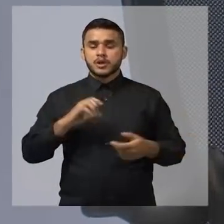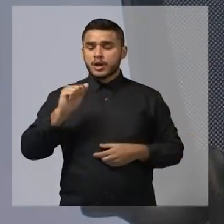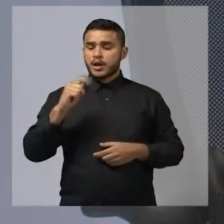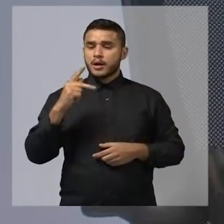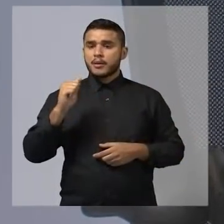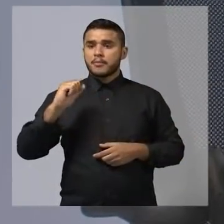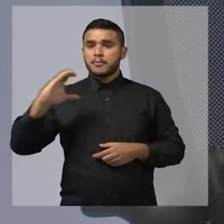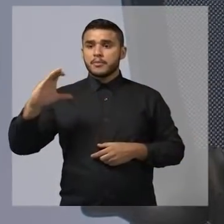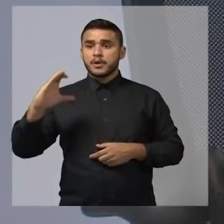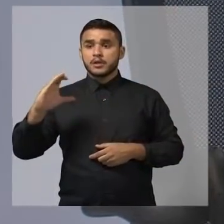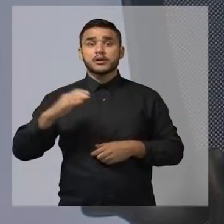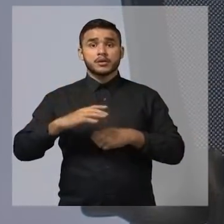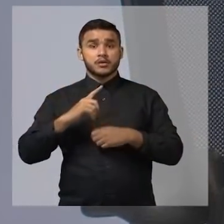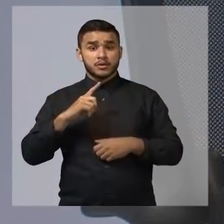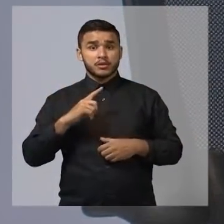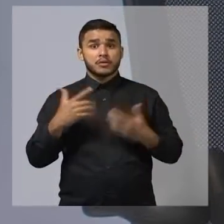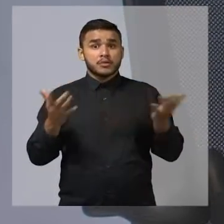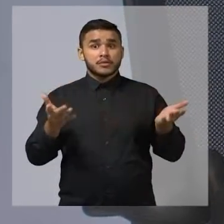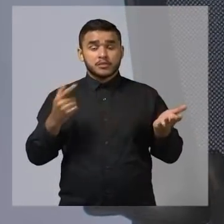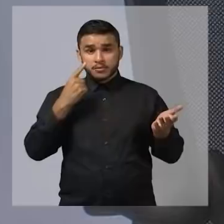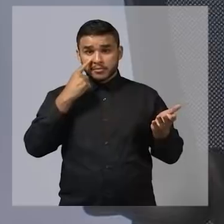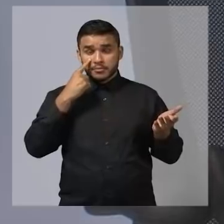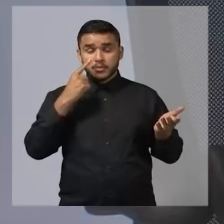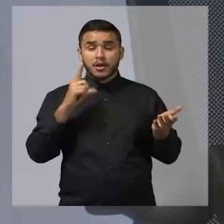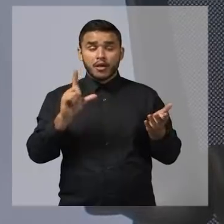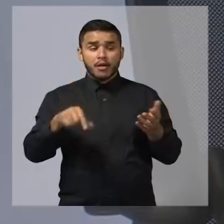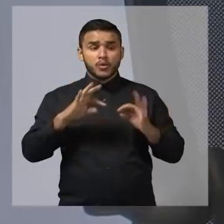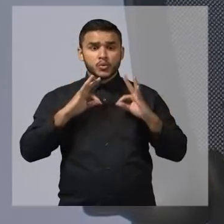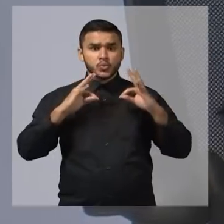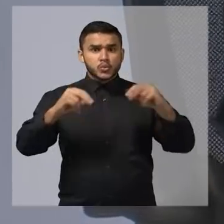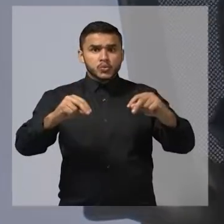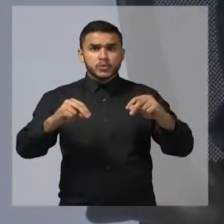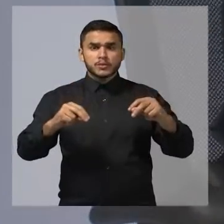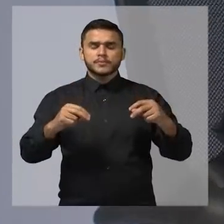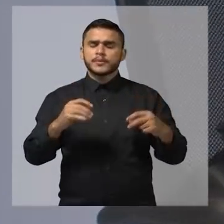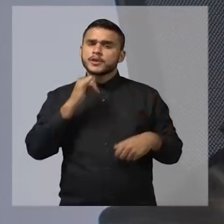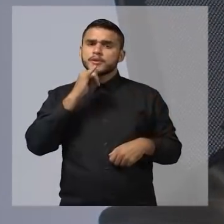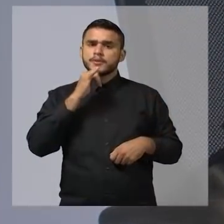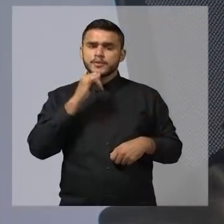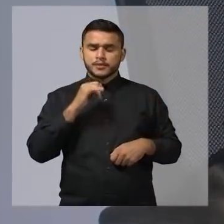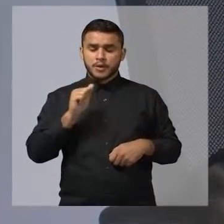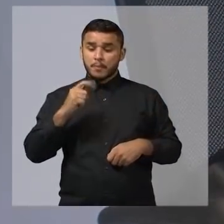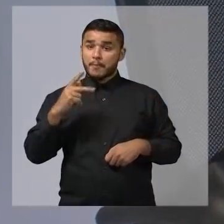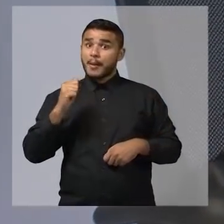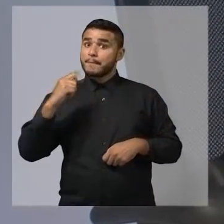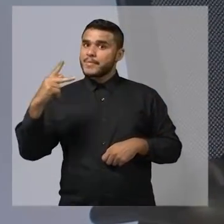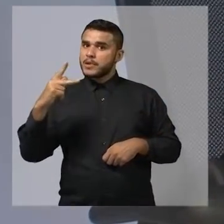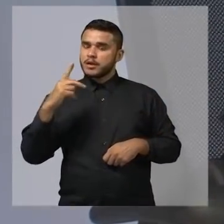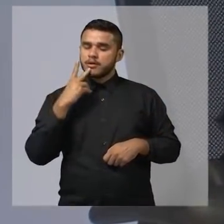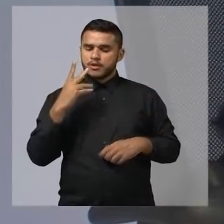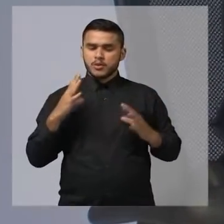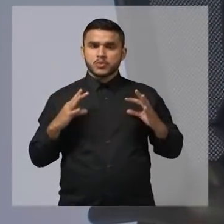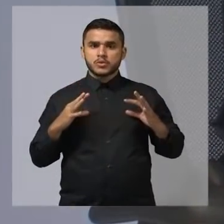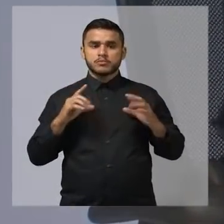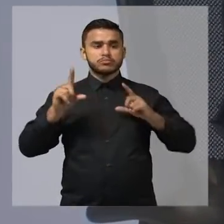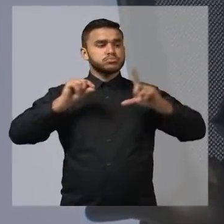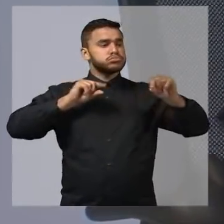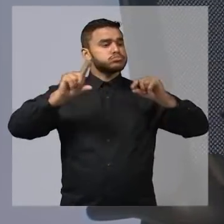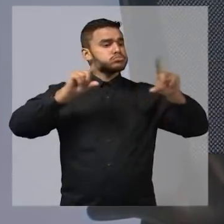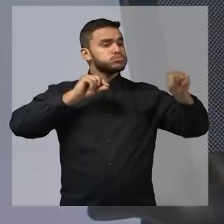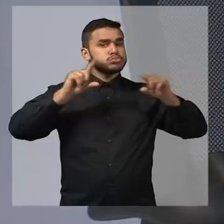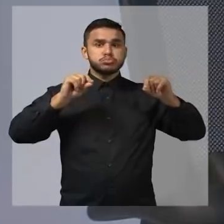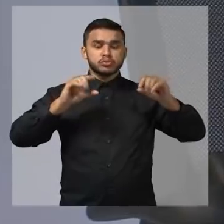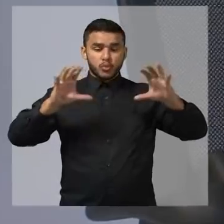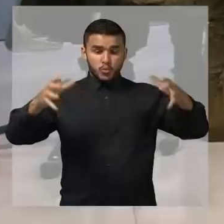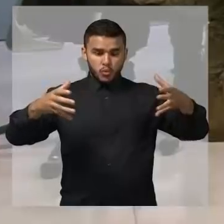Presos. Então, o que acontece? Justamente isso, mas a APAC funciona por quê? Porque eu seleciono o preso, ou seja, é o que a gente também está fazendo. Eu estou separando